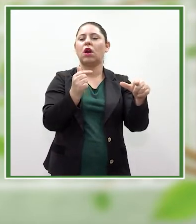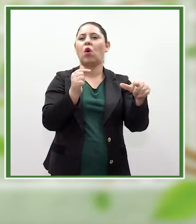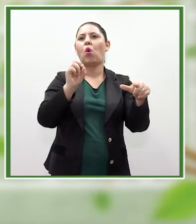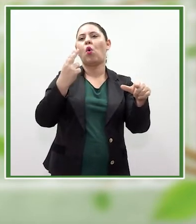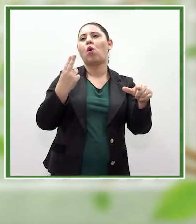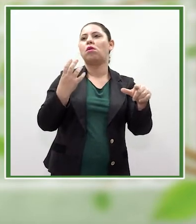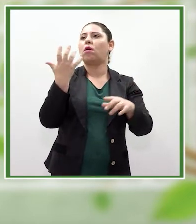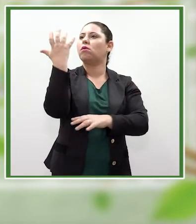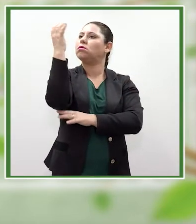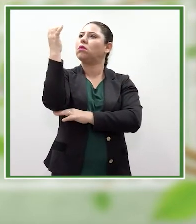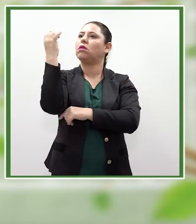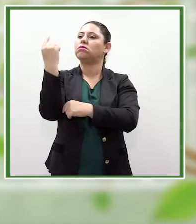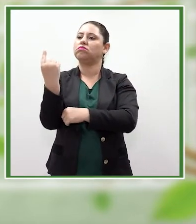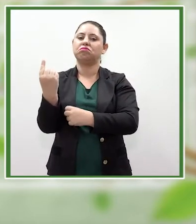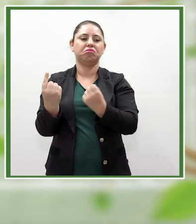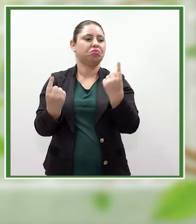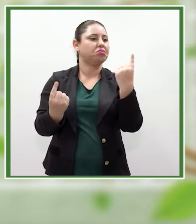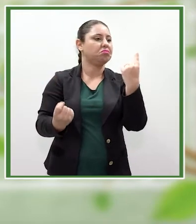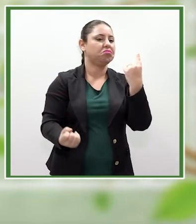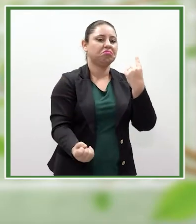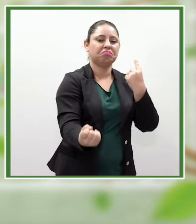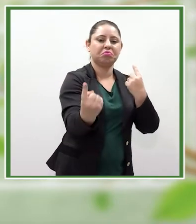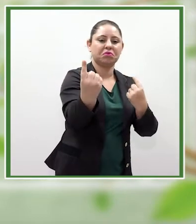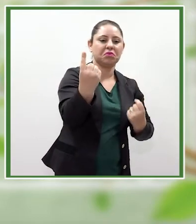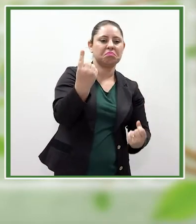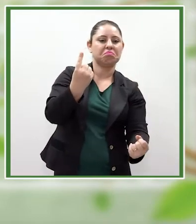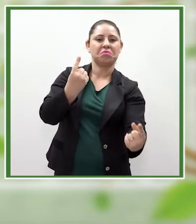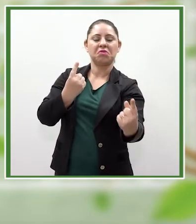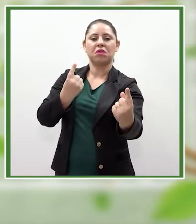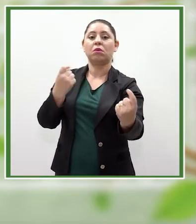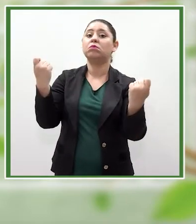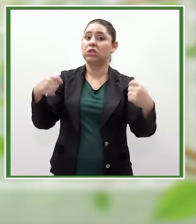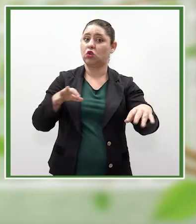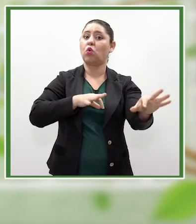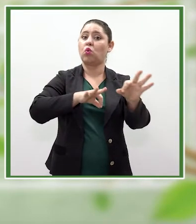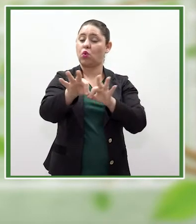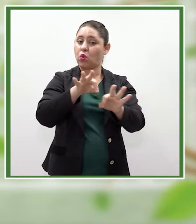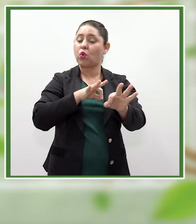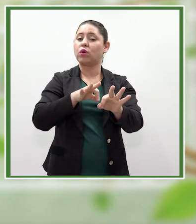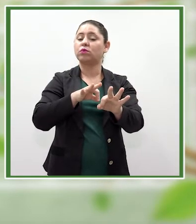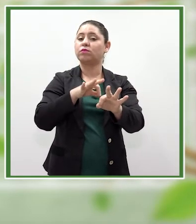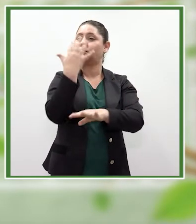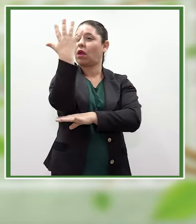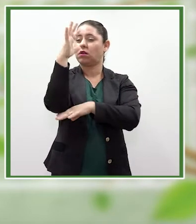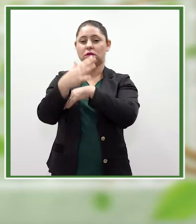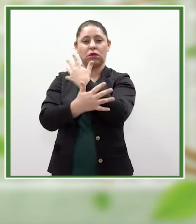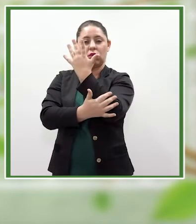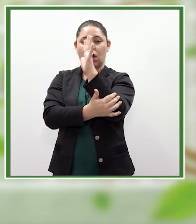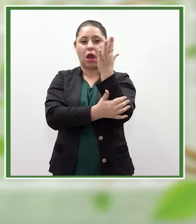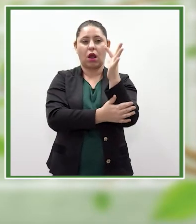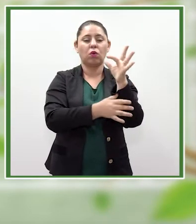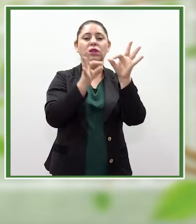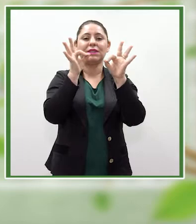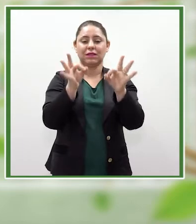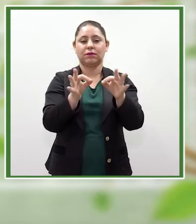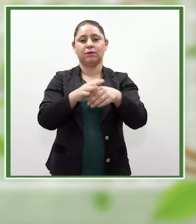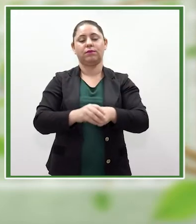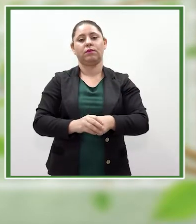uma organização, uma orientação dessas árvores de forma adequada, mostrando aí, mais uma vez, a importância dos